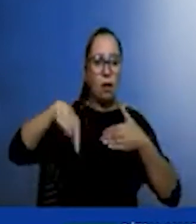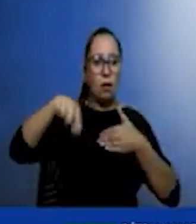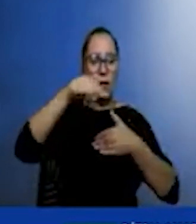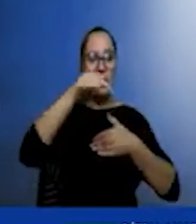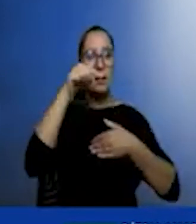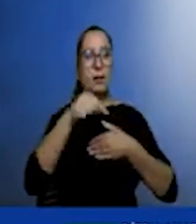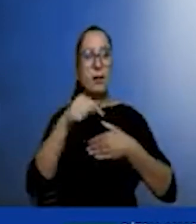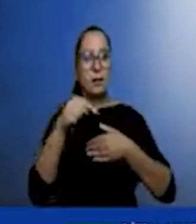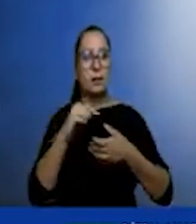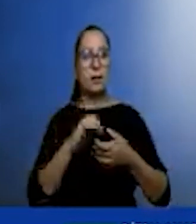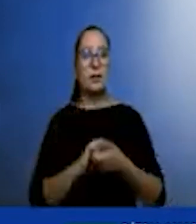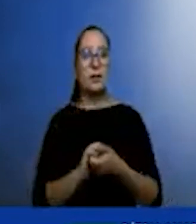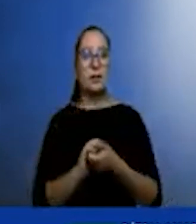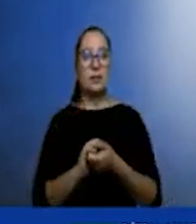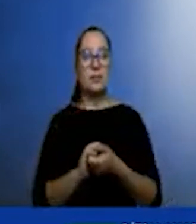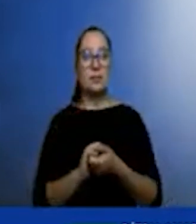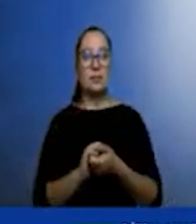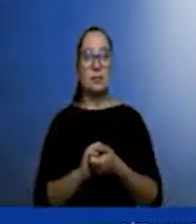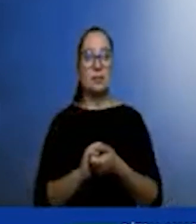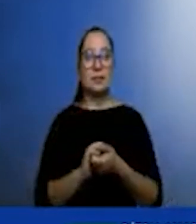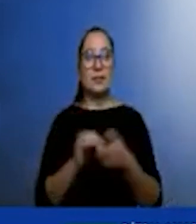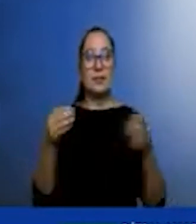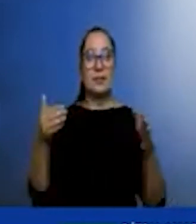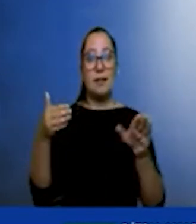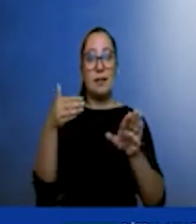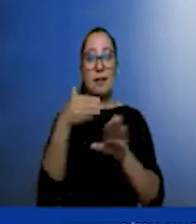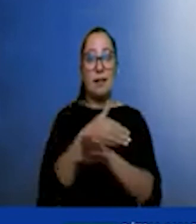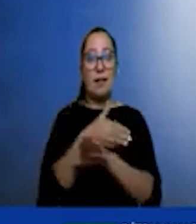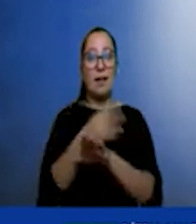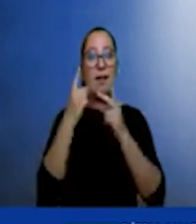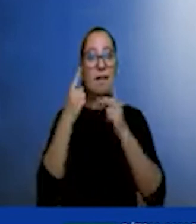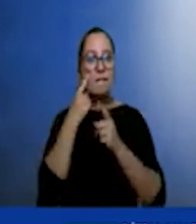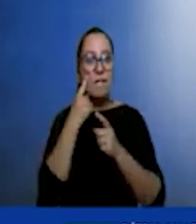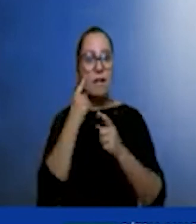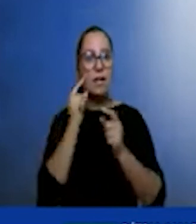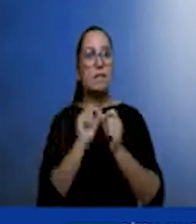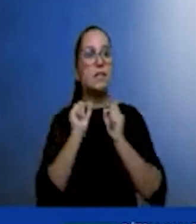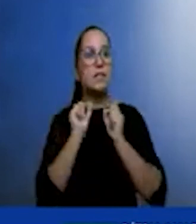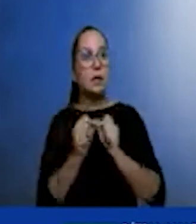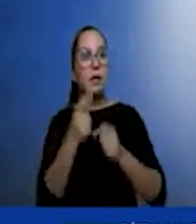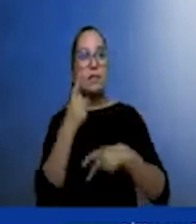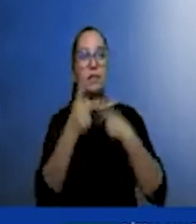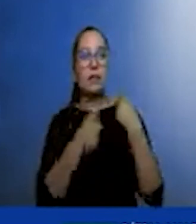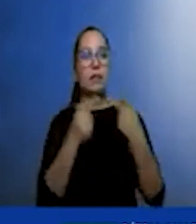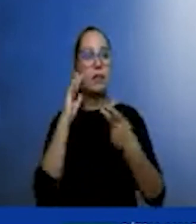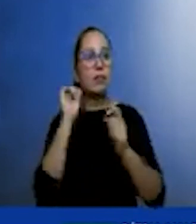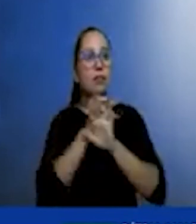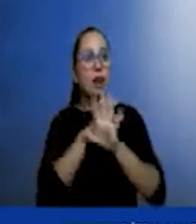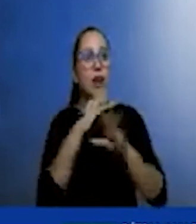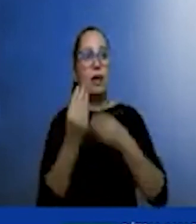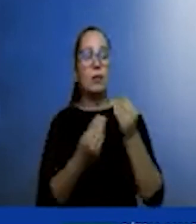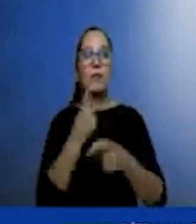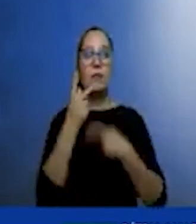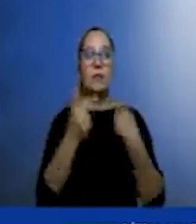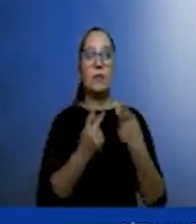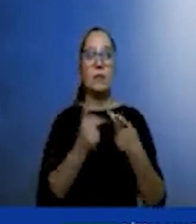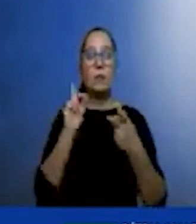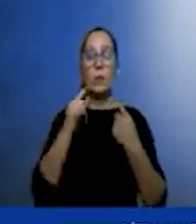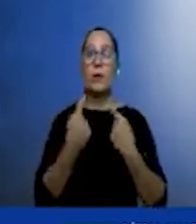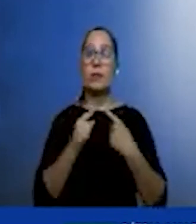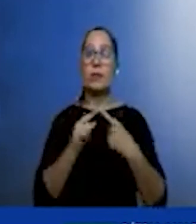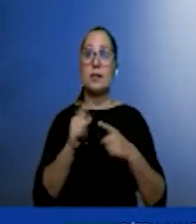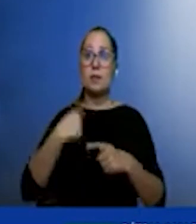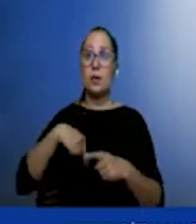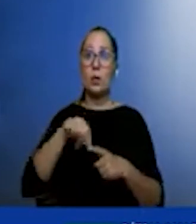nesse entorno entra dentro do stand, vê o que a gente está falando, entende o que a gente está falando. Então, acho que esse é um desafio nosso aqui.